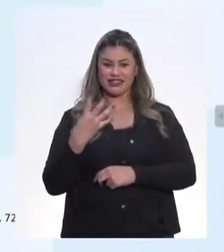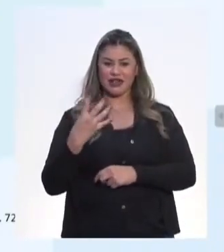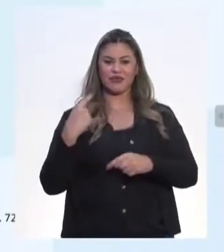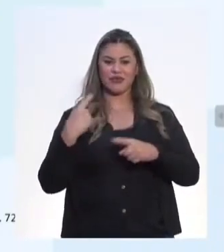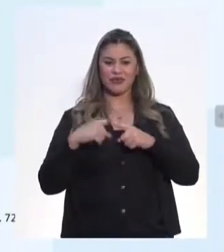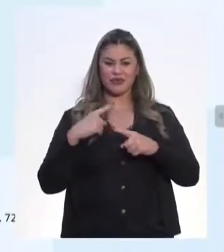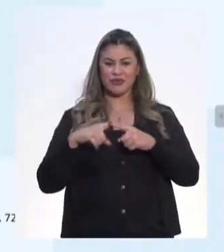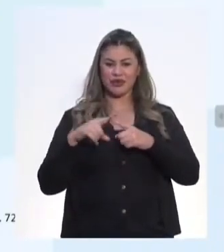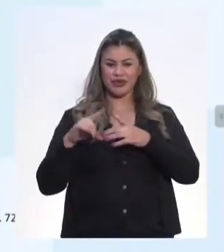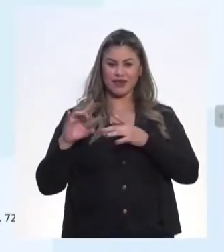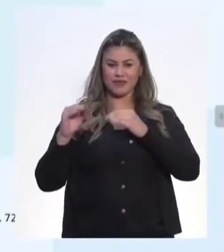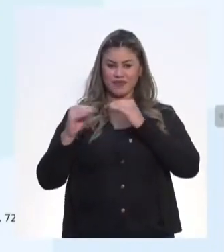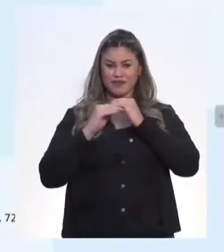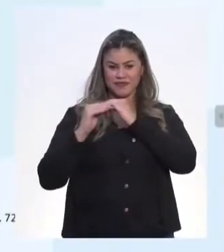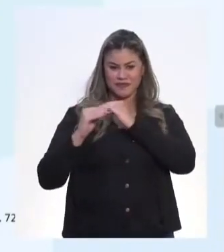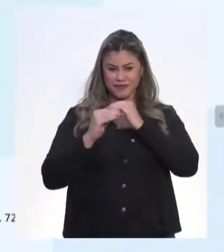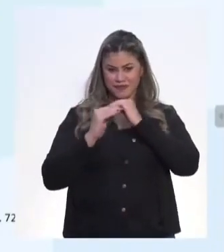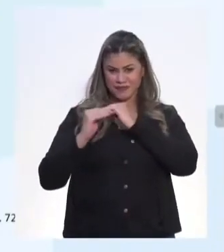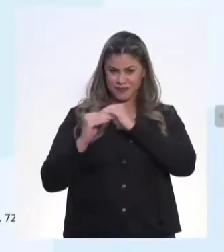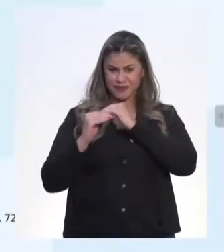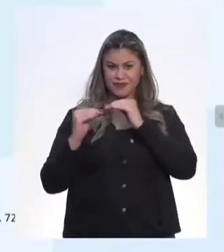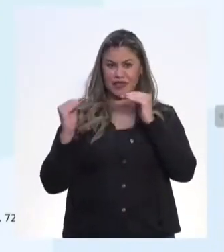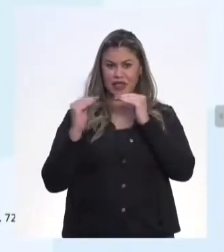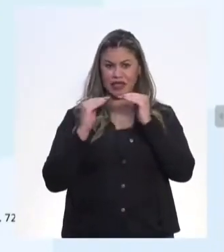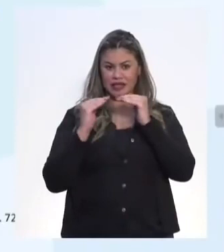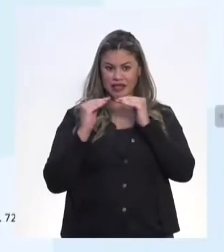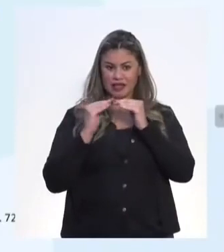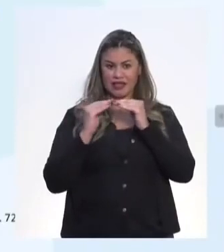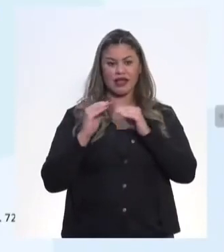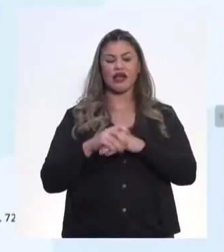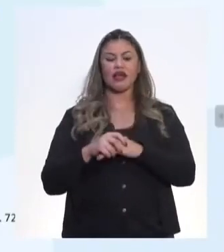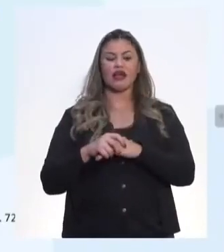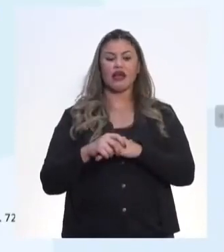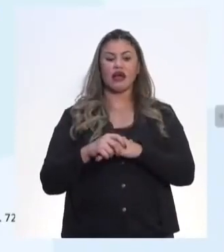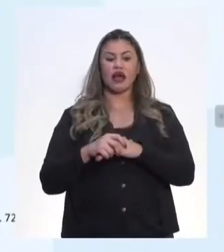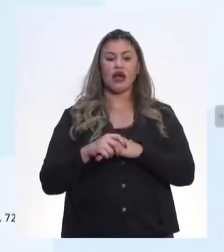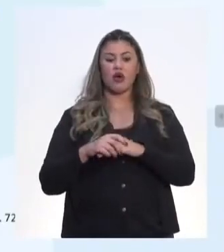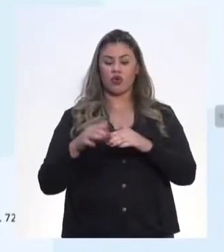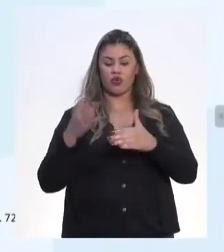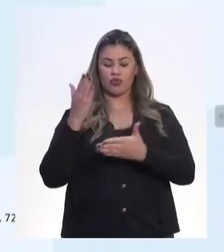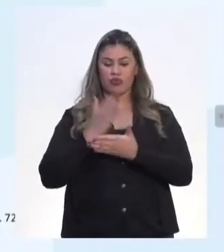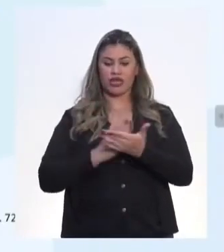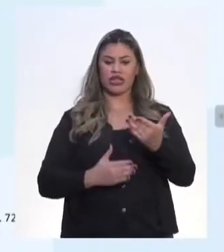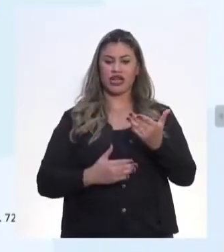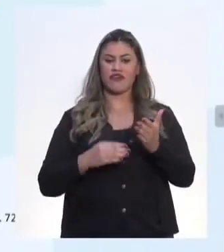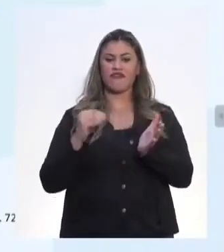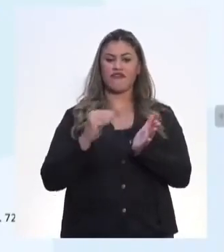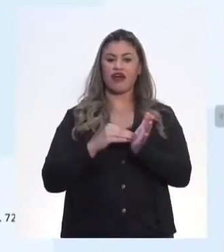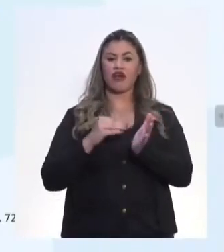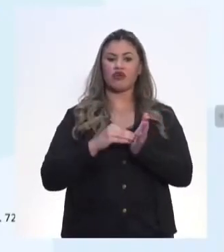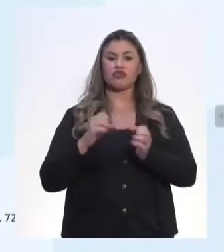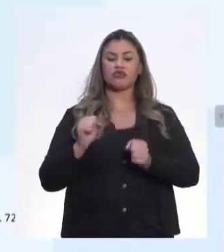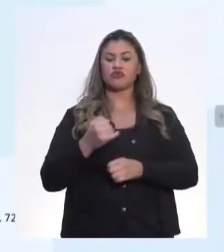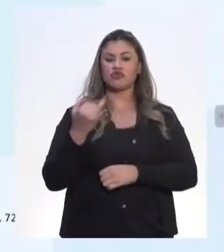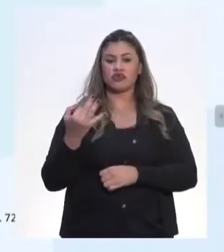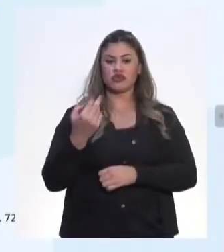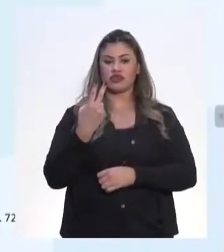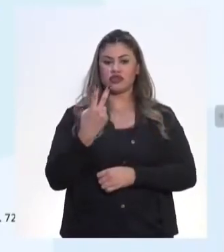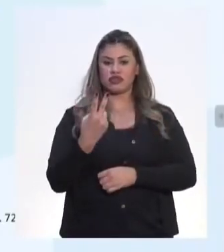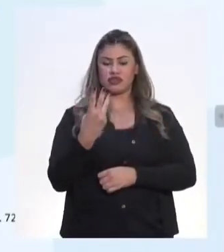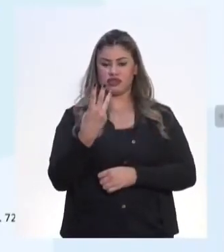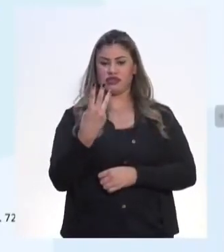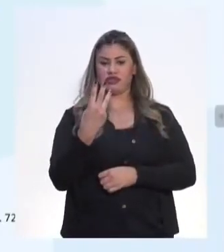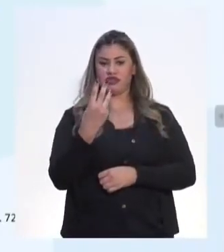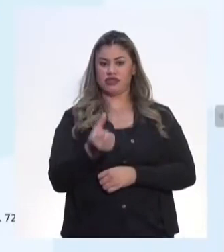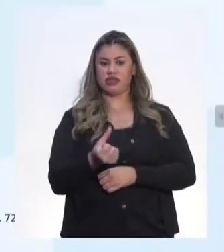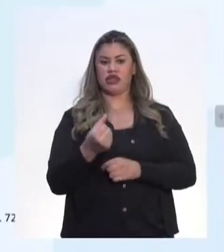correspondente, né? Exato. Então, quanto falta aqui para metade, para 180? Falta 36, os 36. que é o alfa. Que é